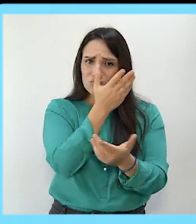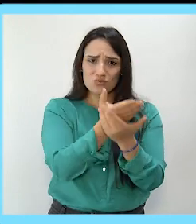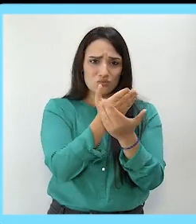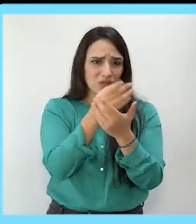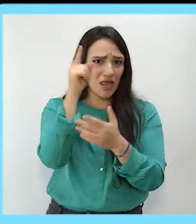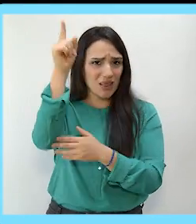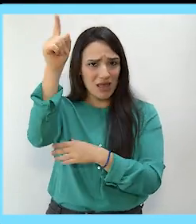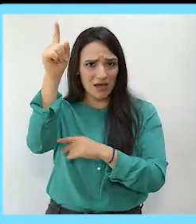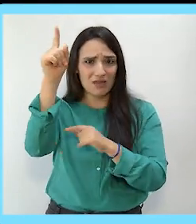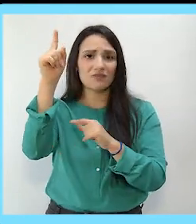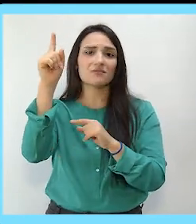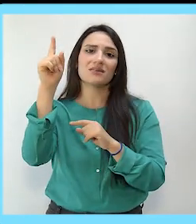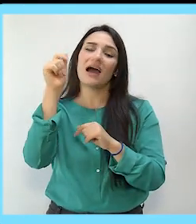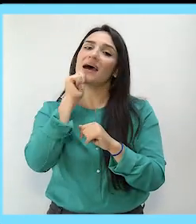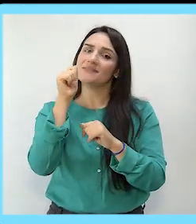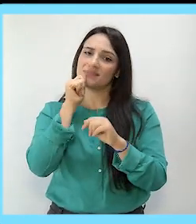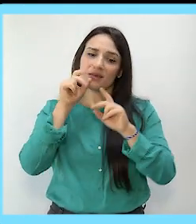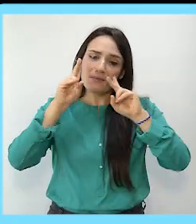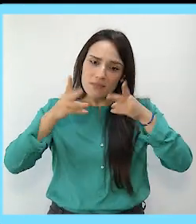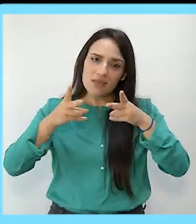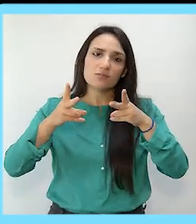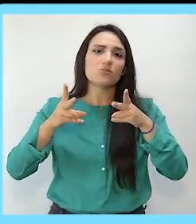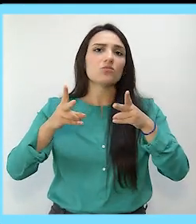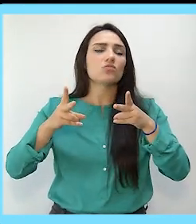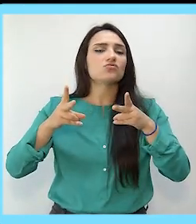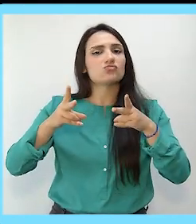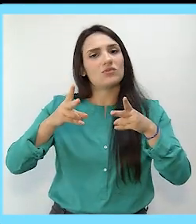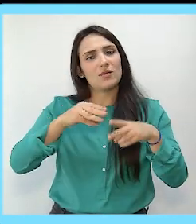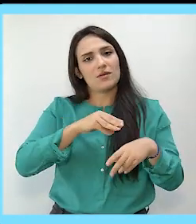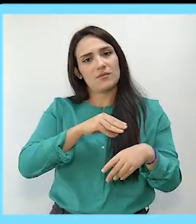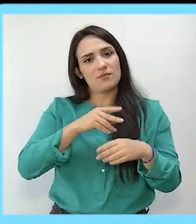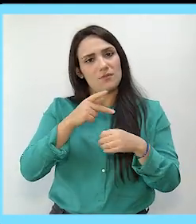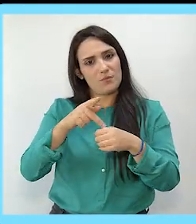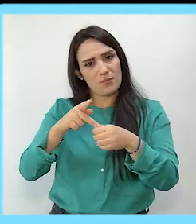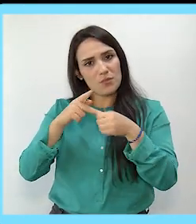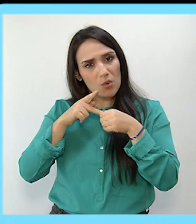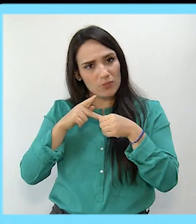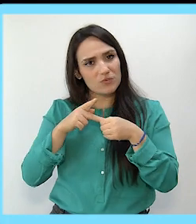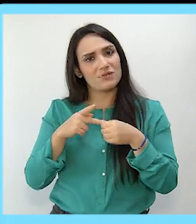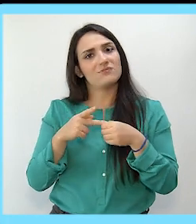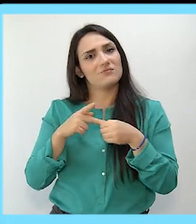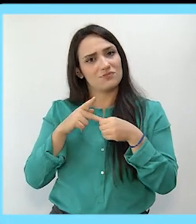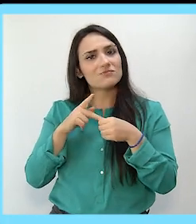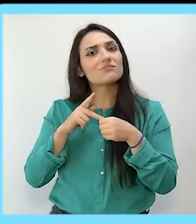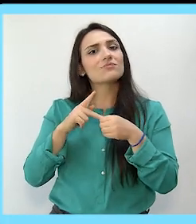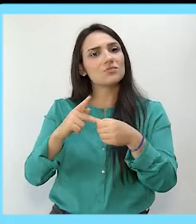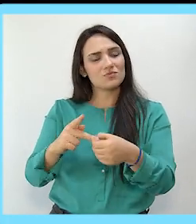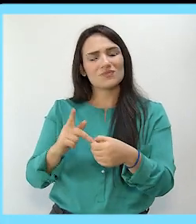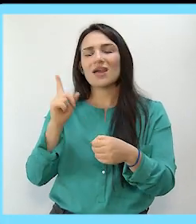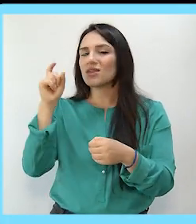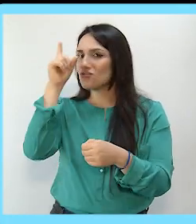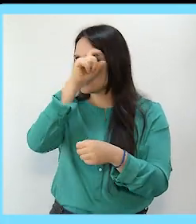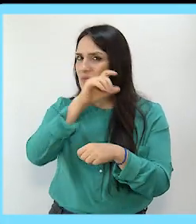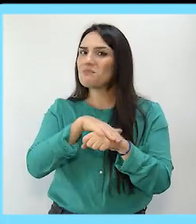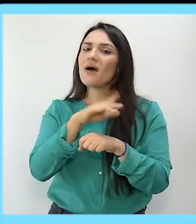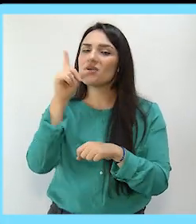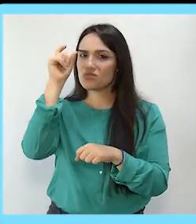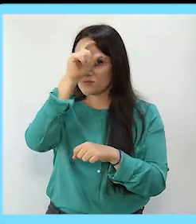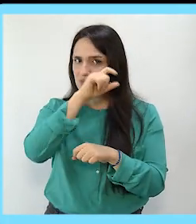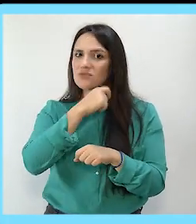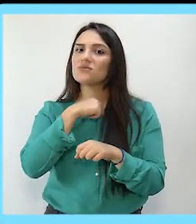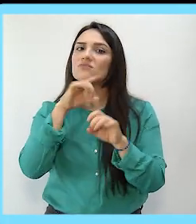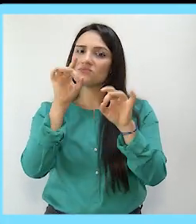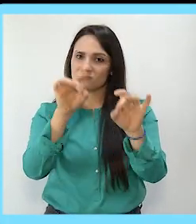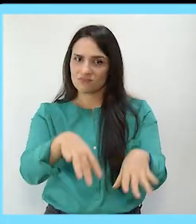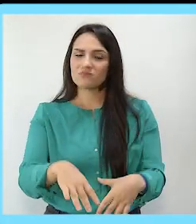estudo e ser promotora de justiça. Então, foi uma decisão muito difícil, eu posso te dizer que foi uma das decisões mais